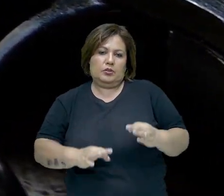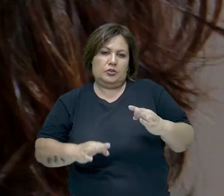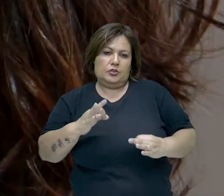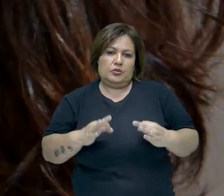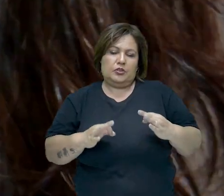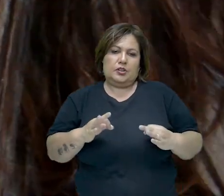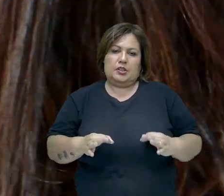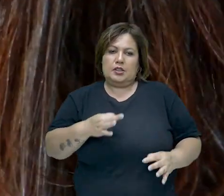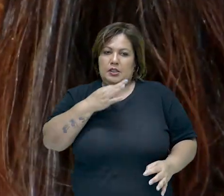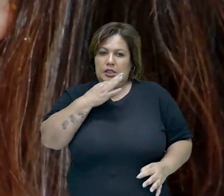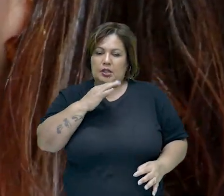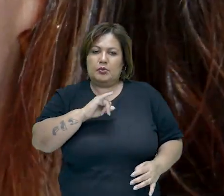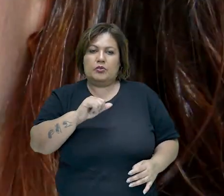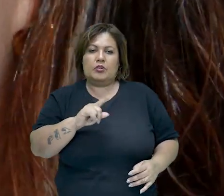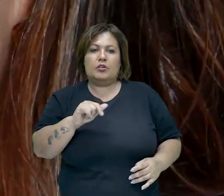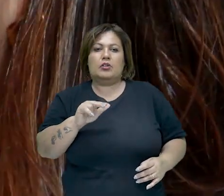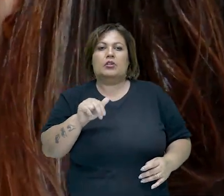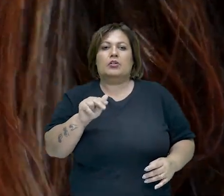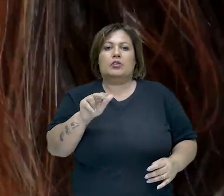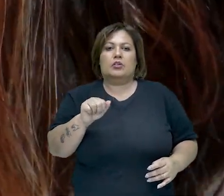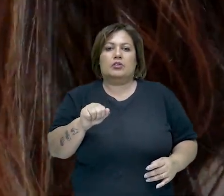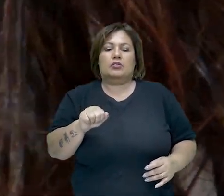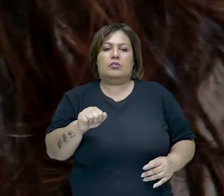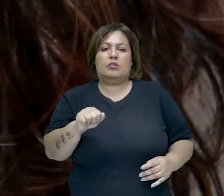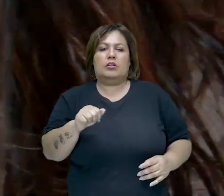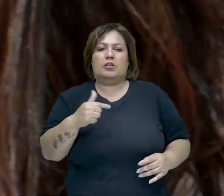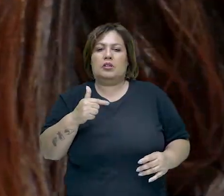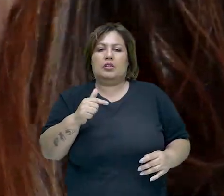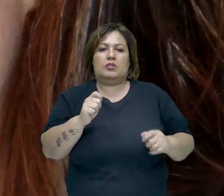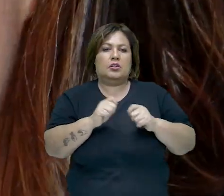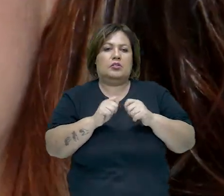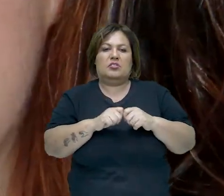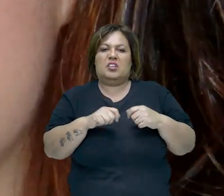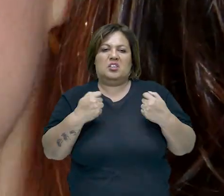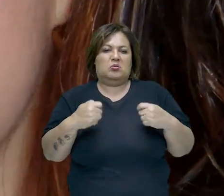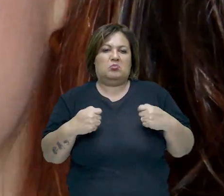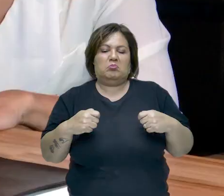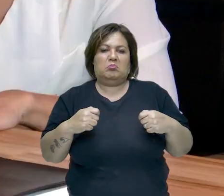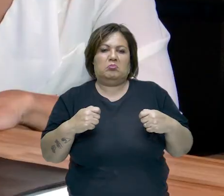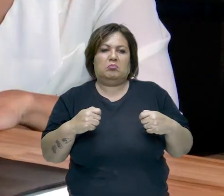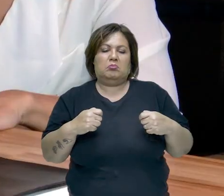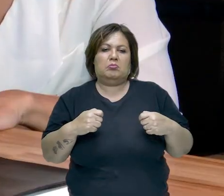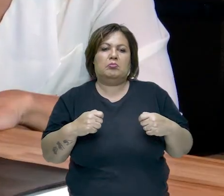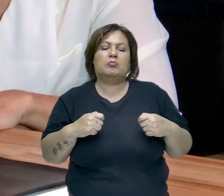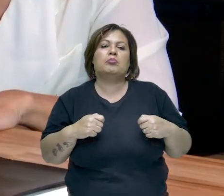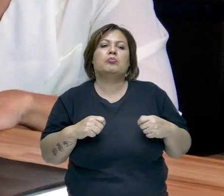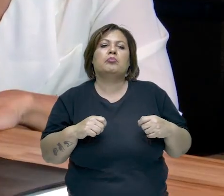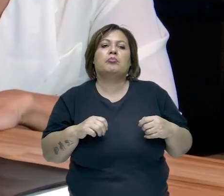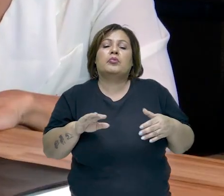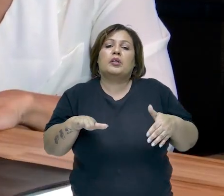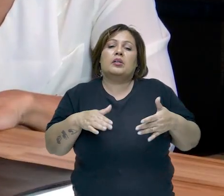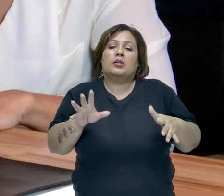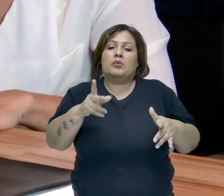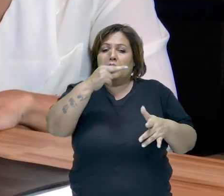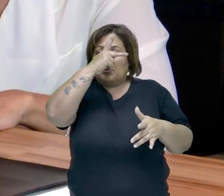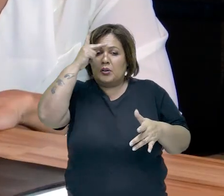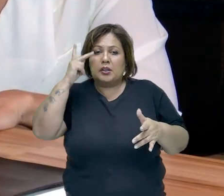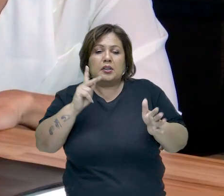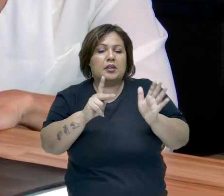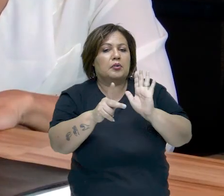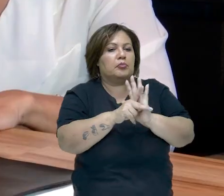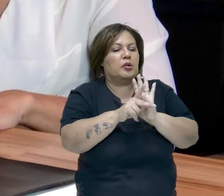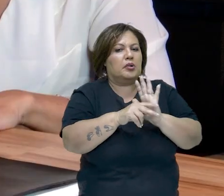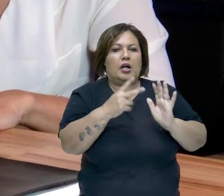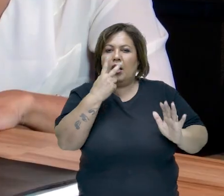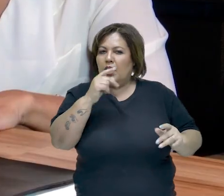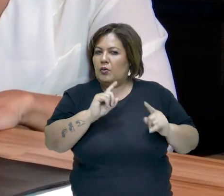Judiciário. Na opinião de Juliana Malafaia, a medida não se faz necessária. É exatamente uma opinião pessoal, mas